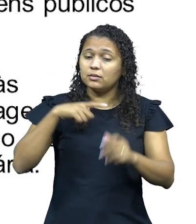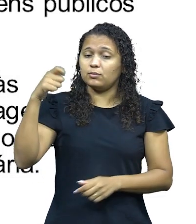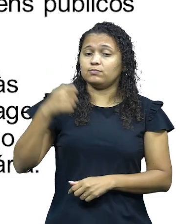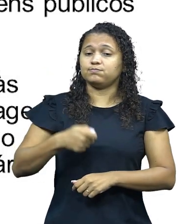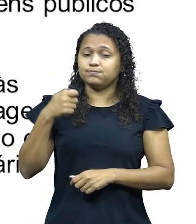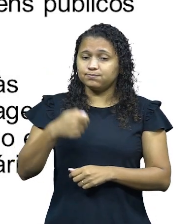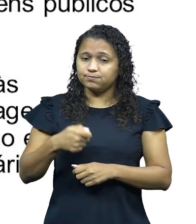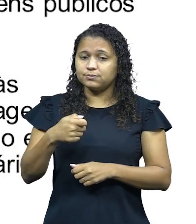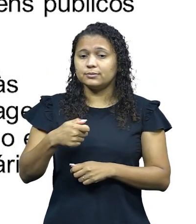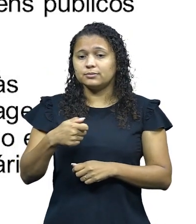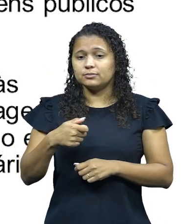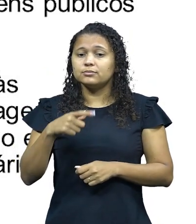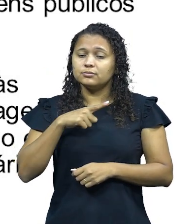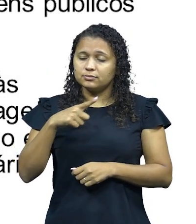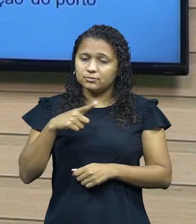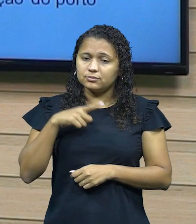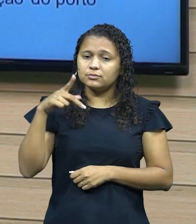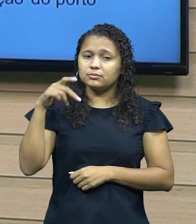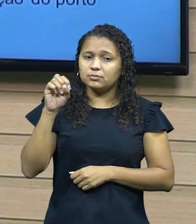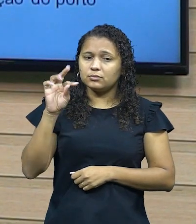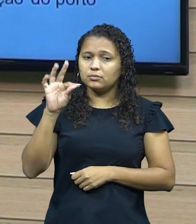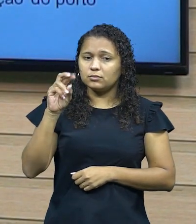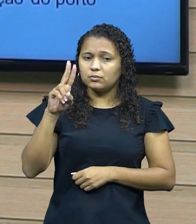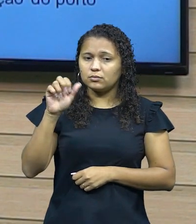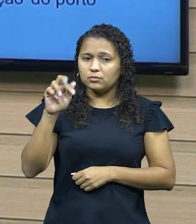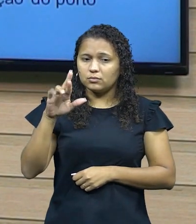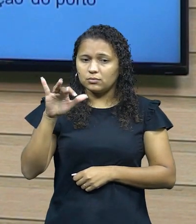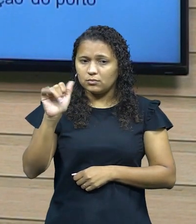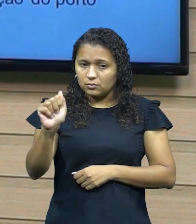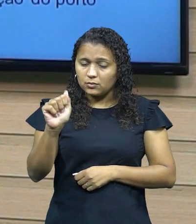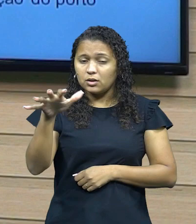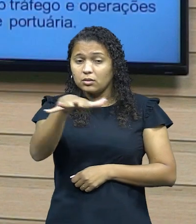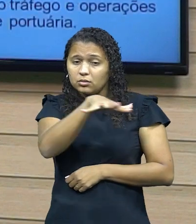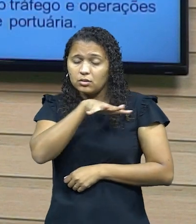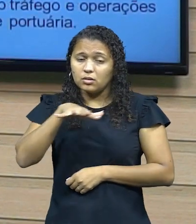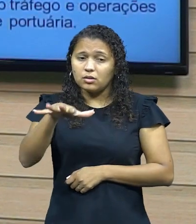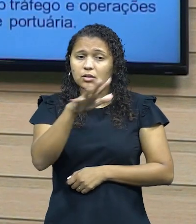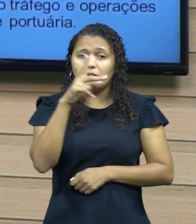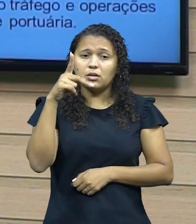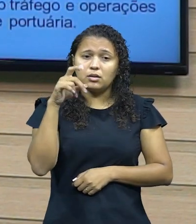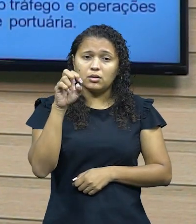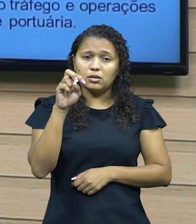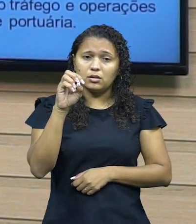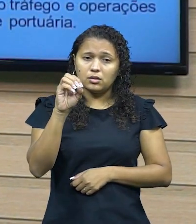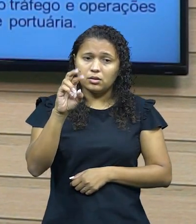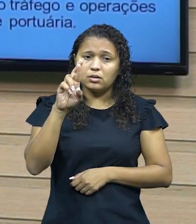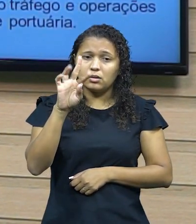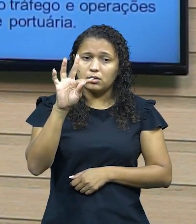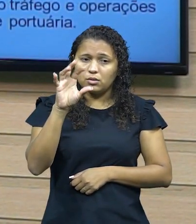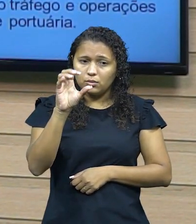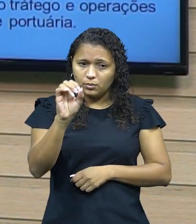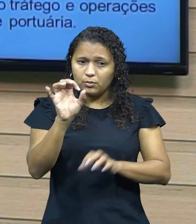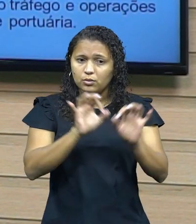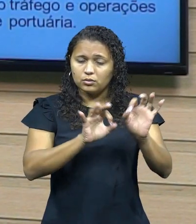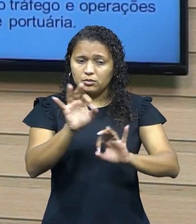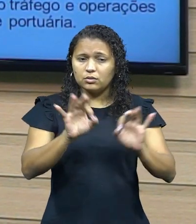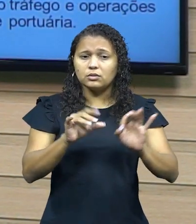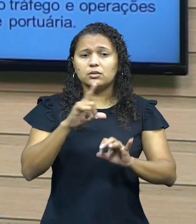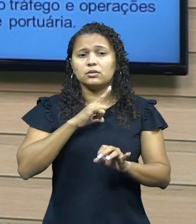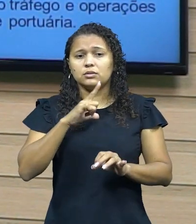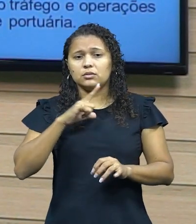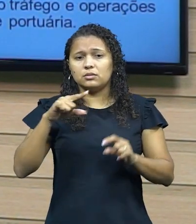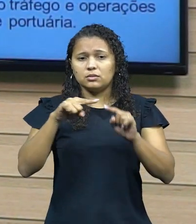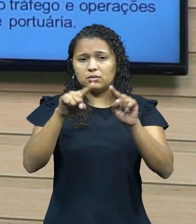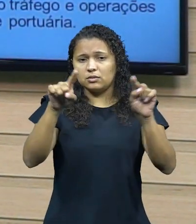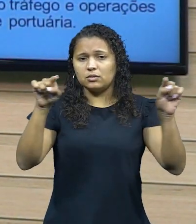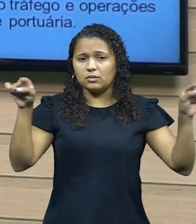autoridade portuária. Bom, gente, a área do porto organizado, né, o porto organizado, ele costuma ser